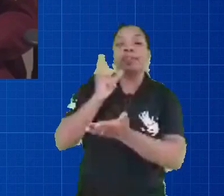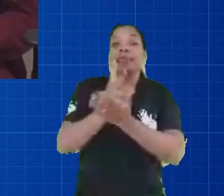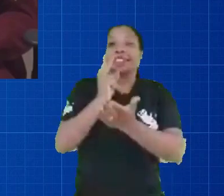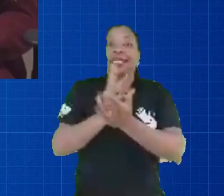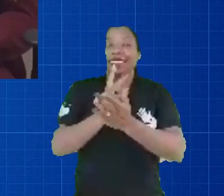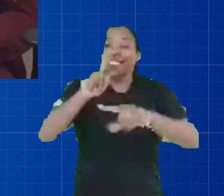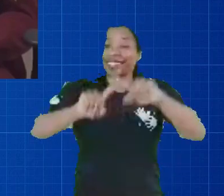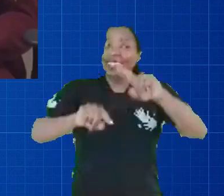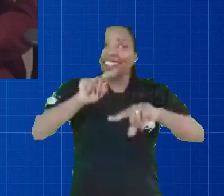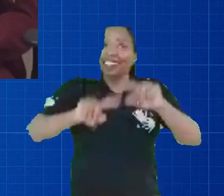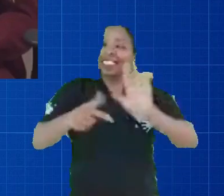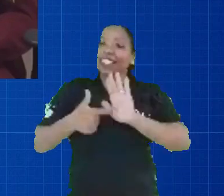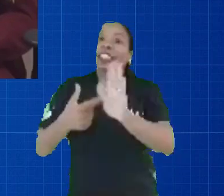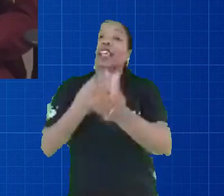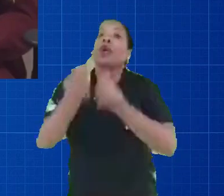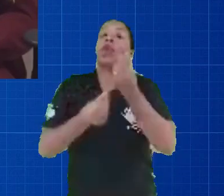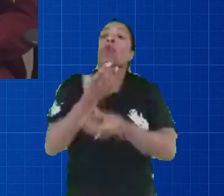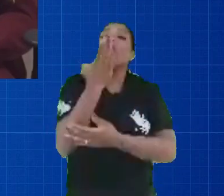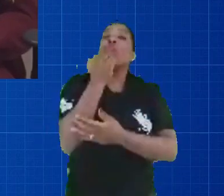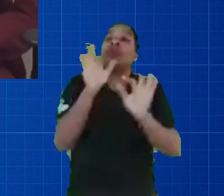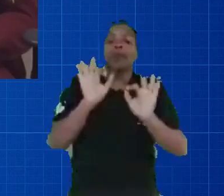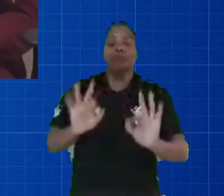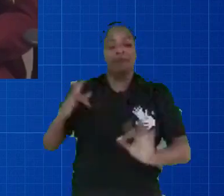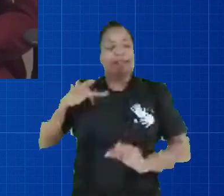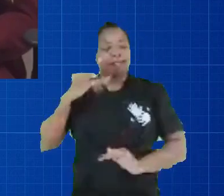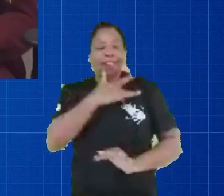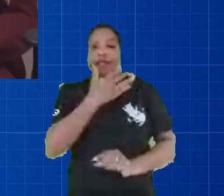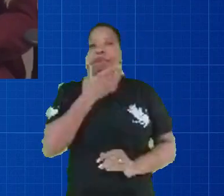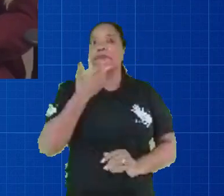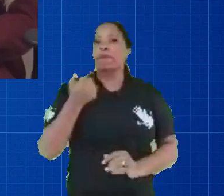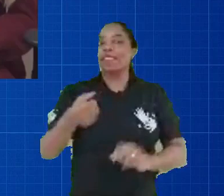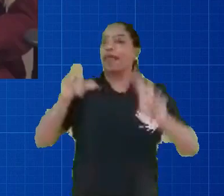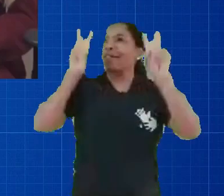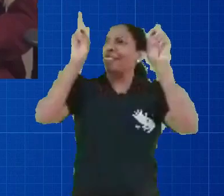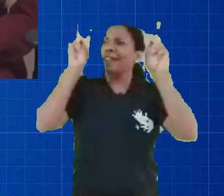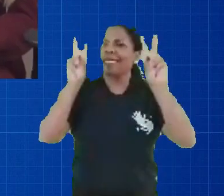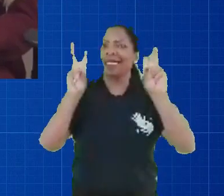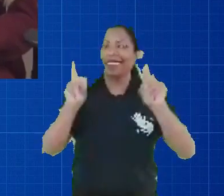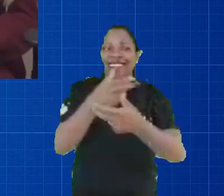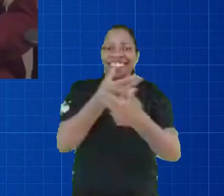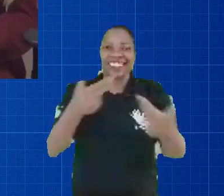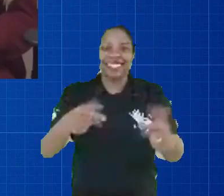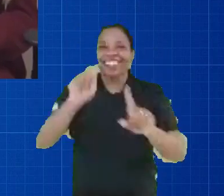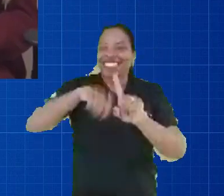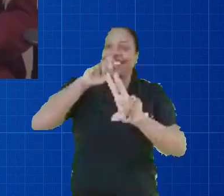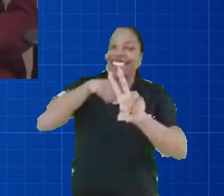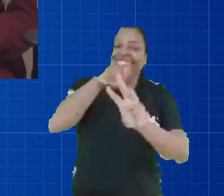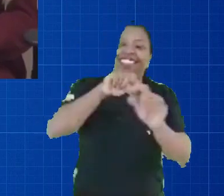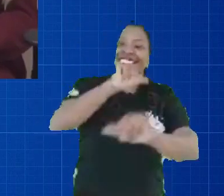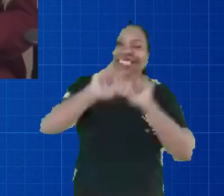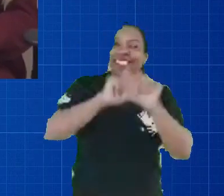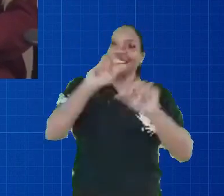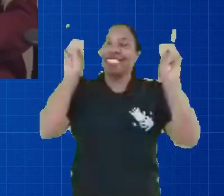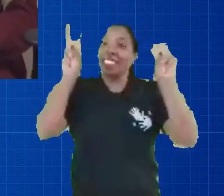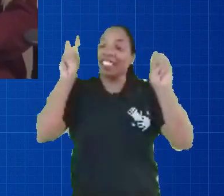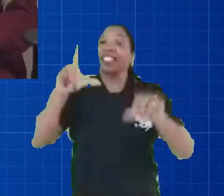saudável, cada mês é um tema. E também receitas, né, para a população, as famílias também estão podendo fazer